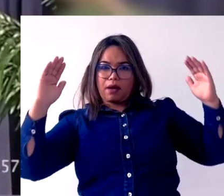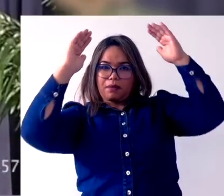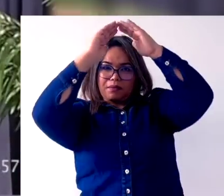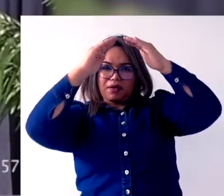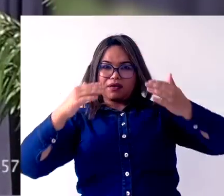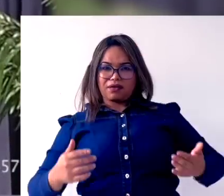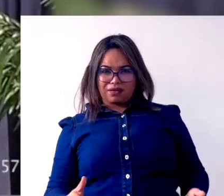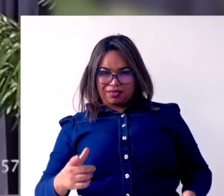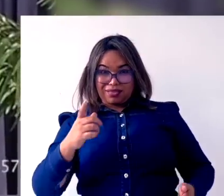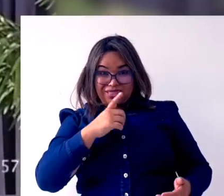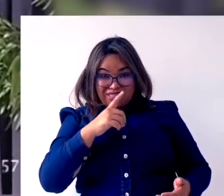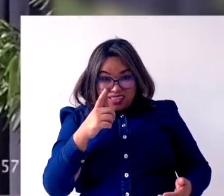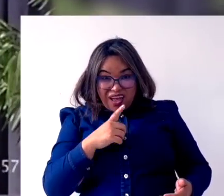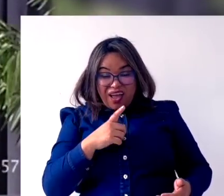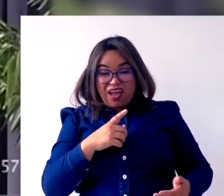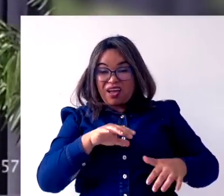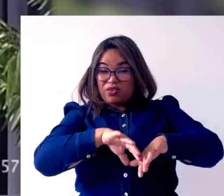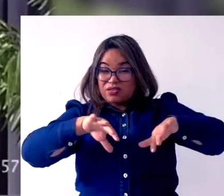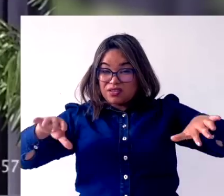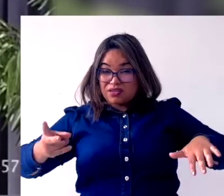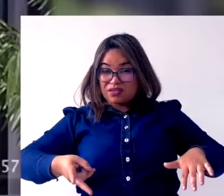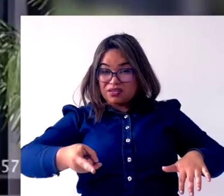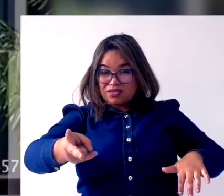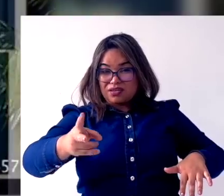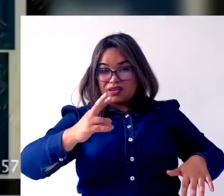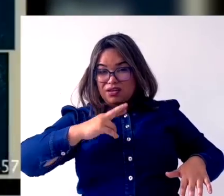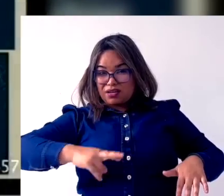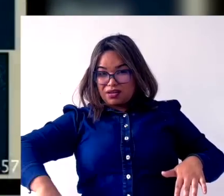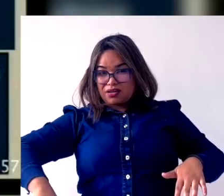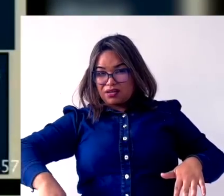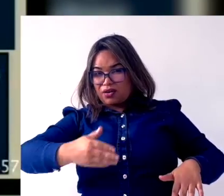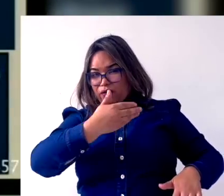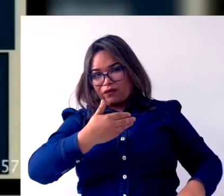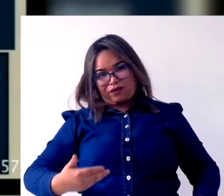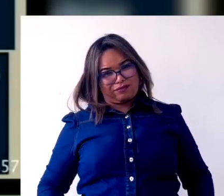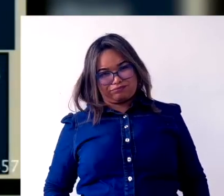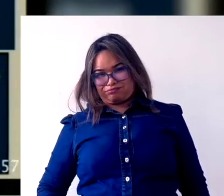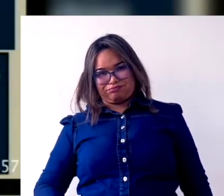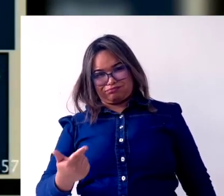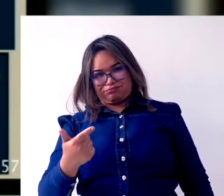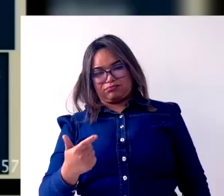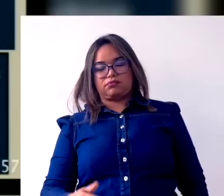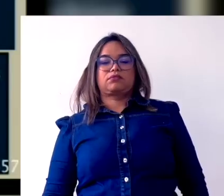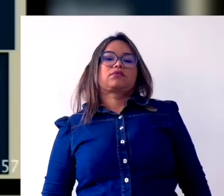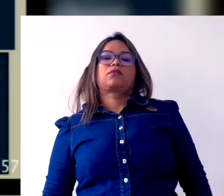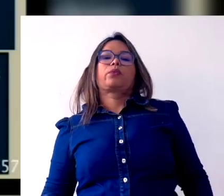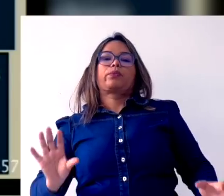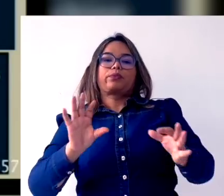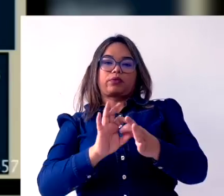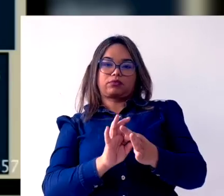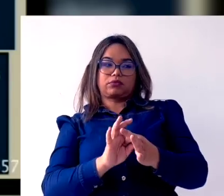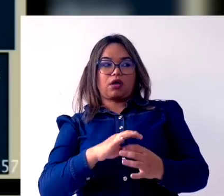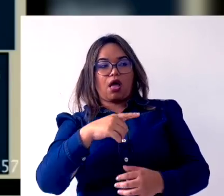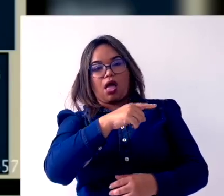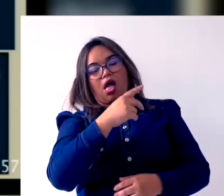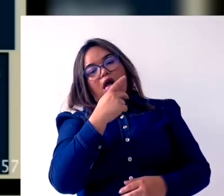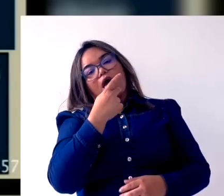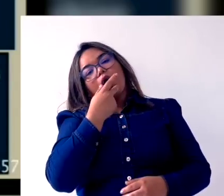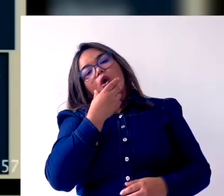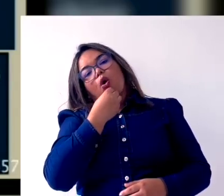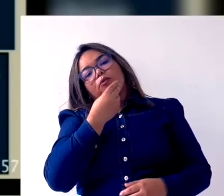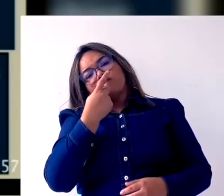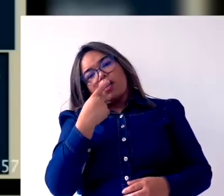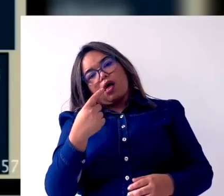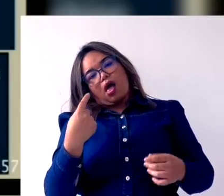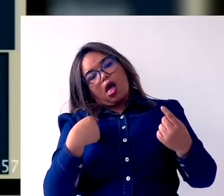a igreja e o Estado? Claro que está. Ele fala que este é um desafio que precisamos aceitar. Eu tenho um problema com você,